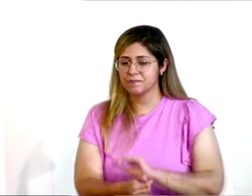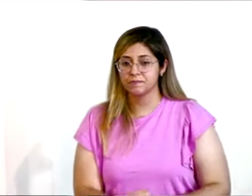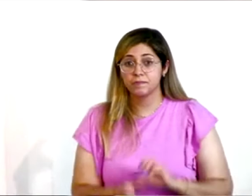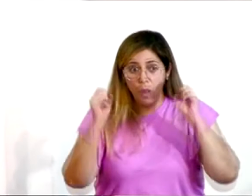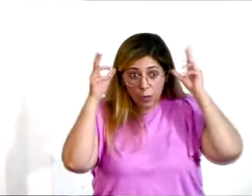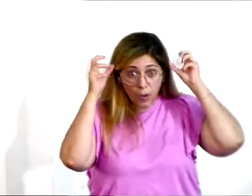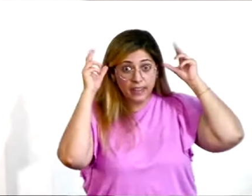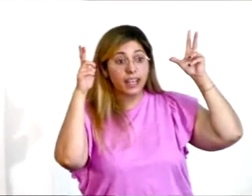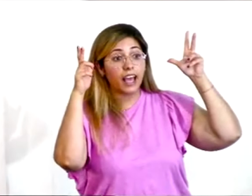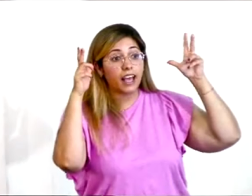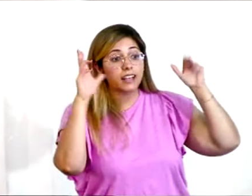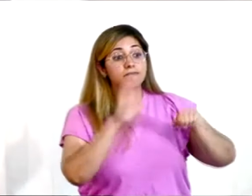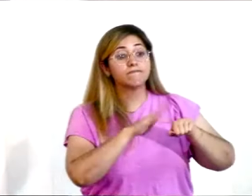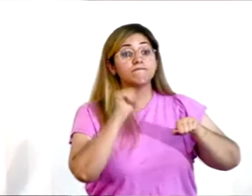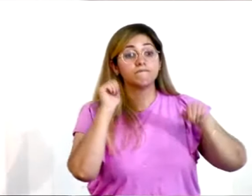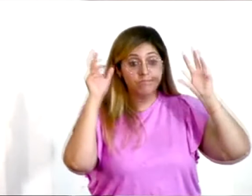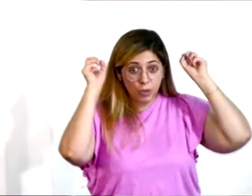Moisés.